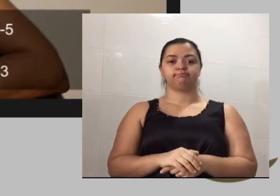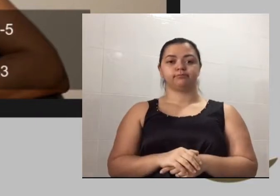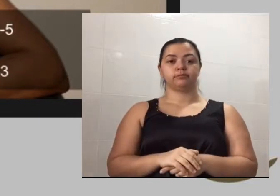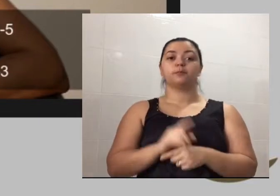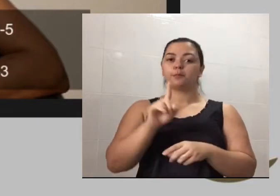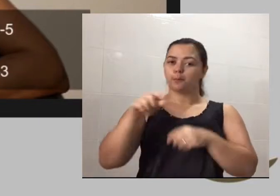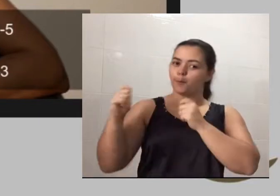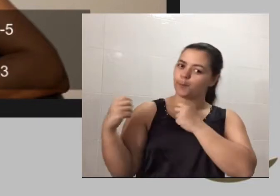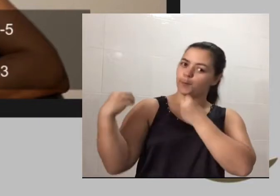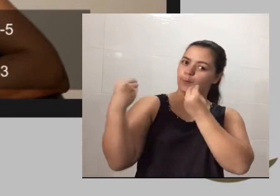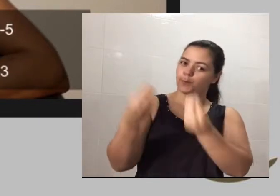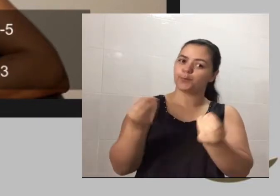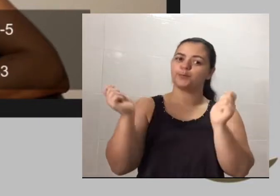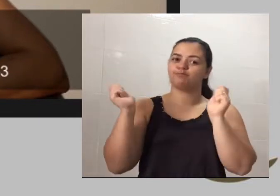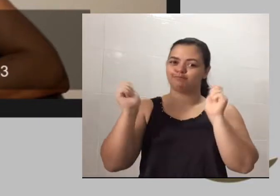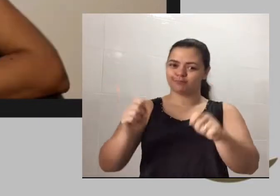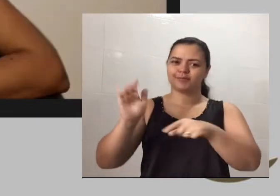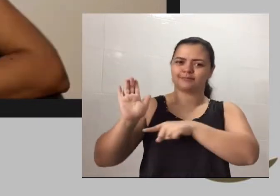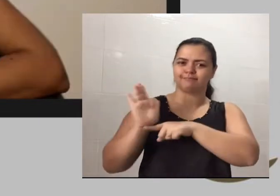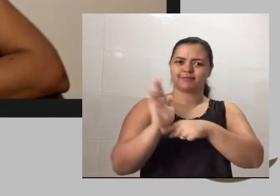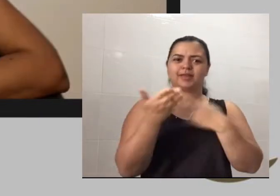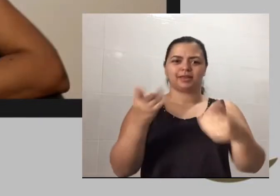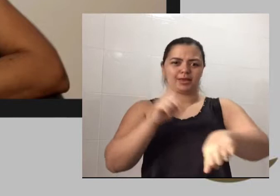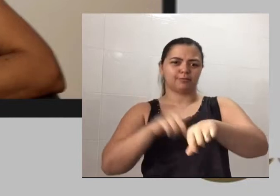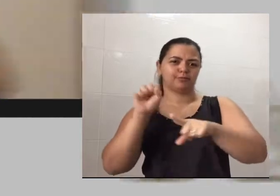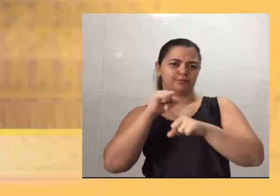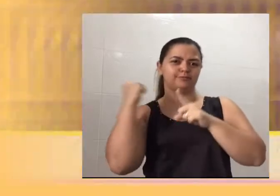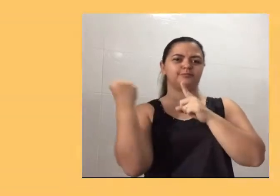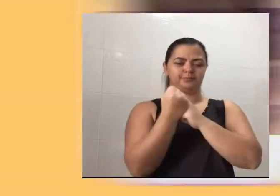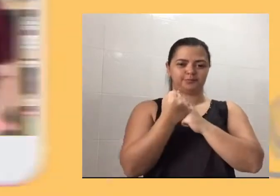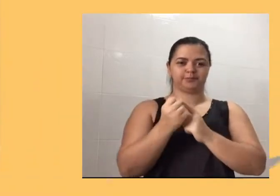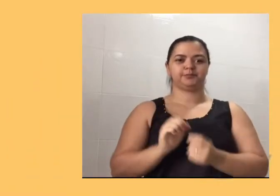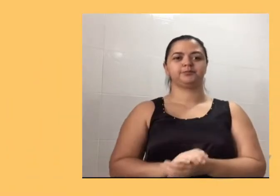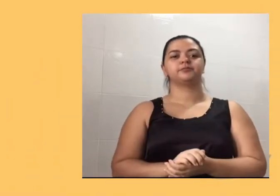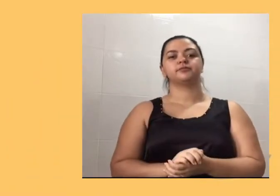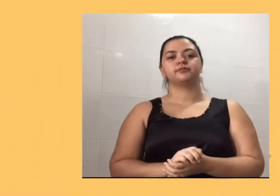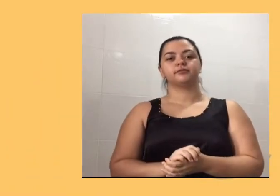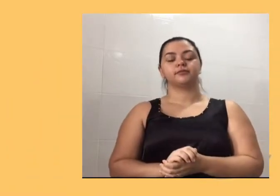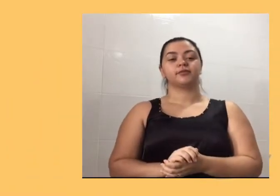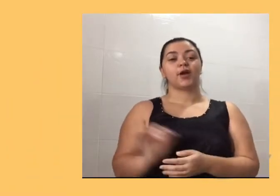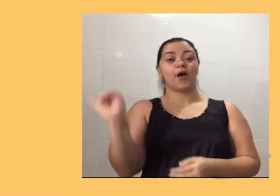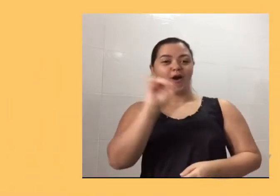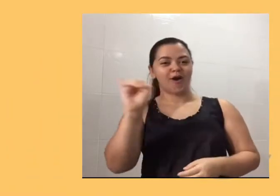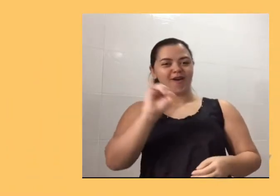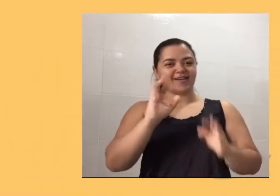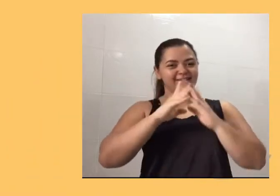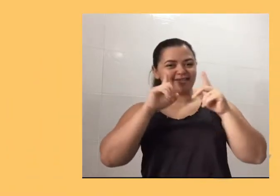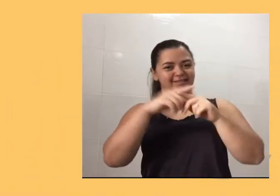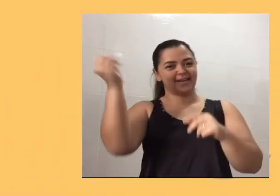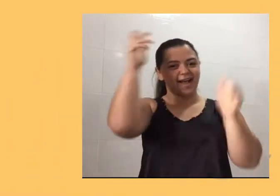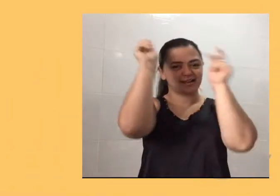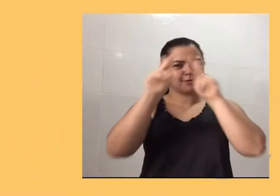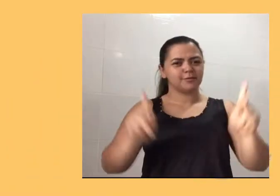e participe desse momento solidário e de ação social. Olá, igreja, graça e paz. Espero que todos